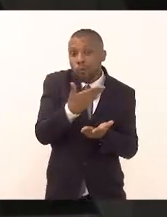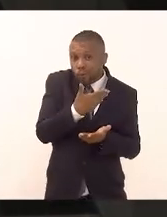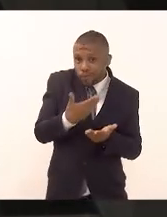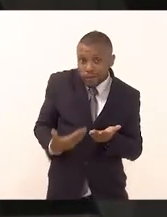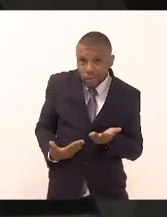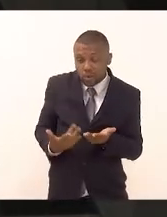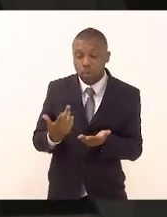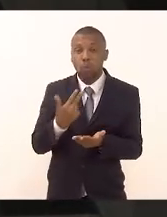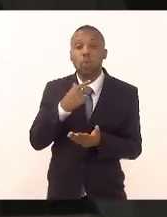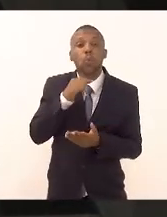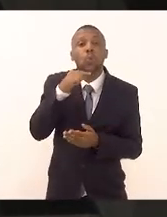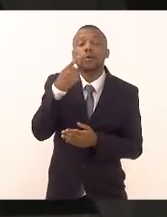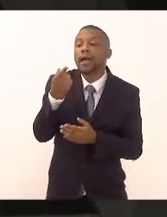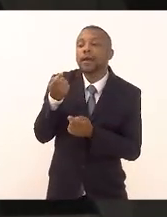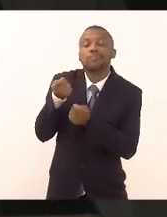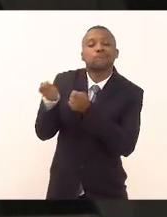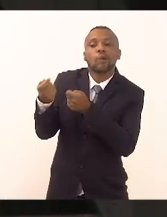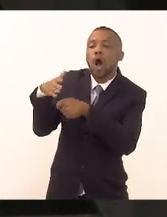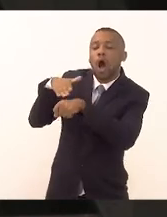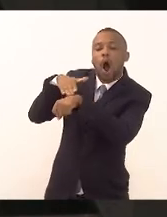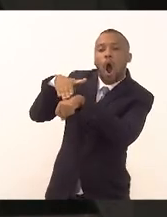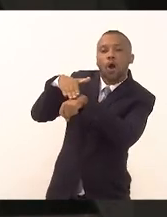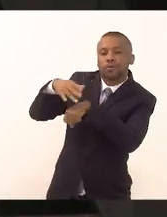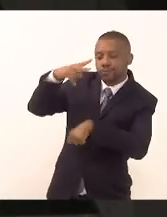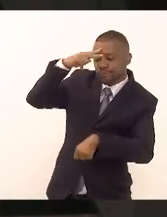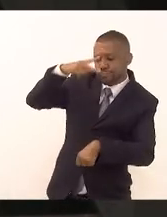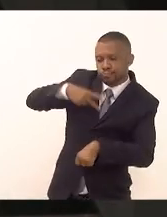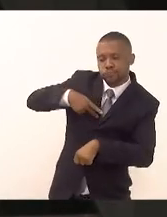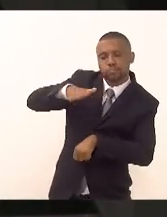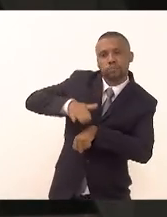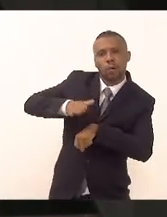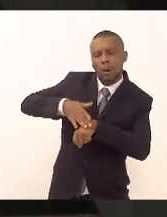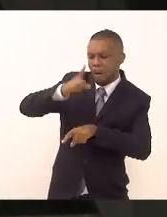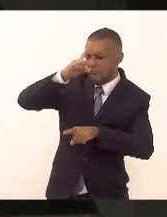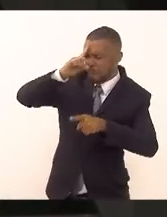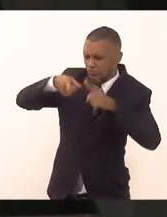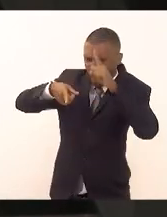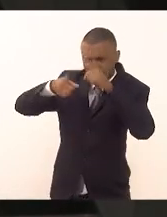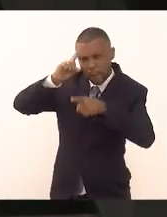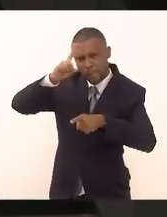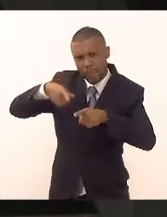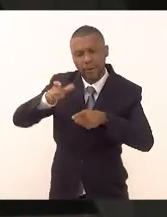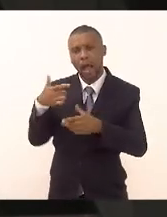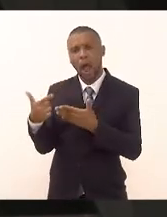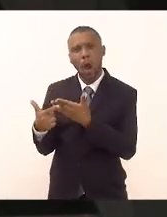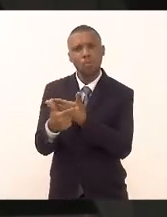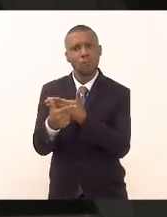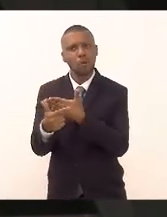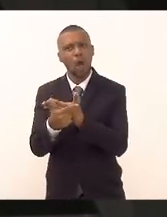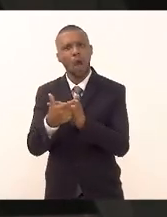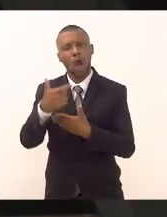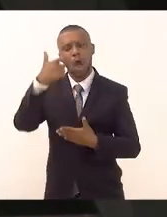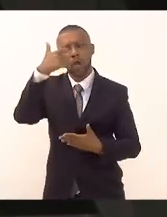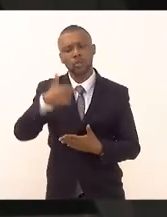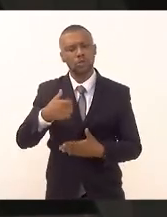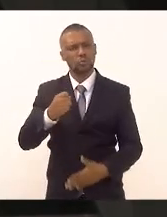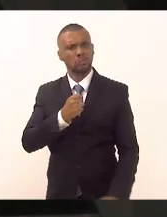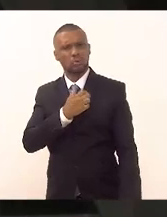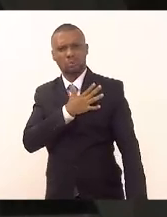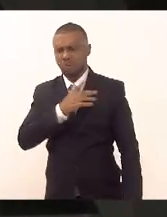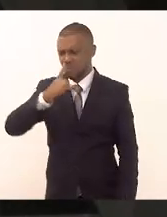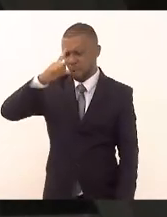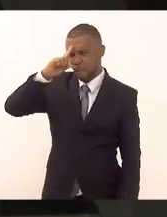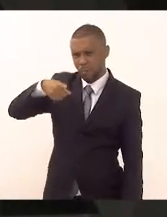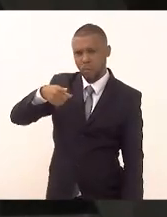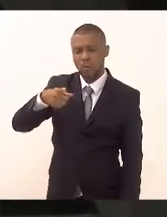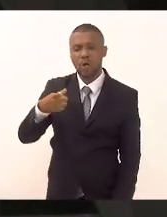do governo, né? É um autocrata, é um autoritário, querendo fazer aqui cumprir o papel de déspota, de ditador, não conversa nem